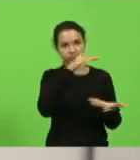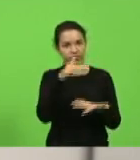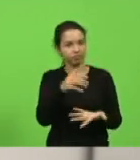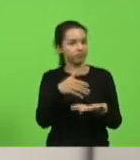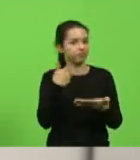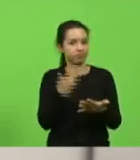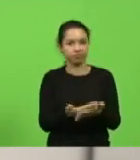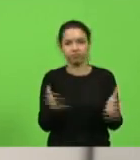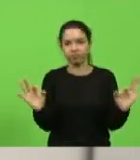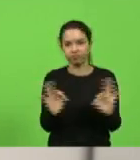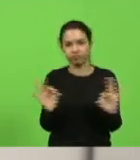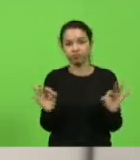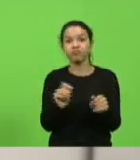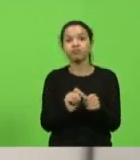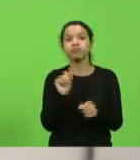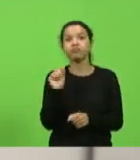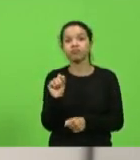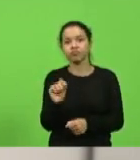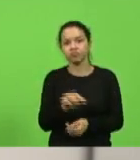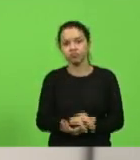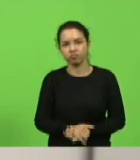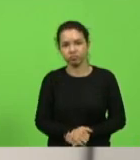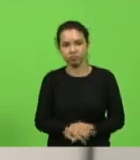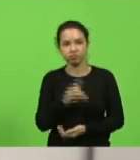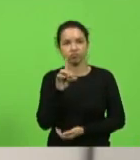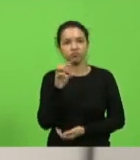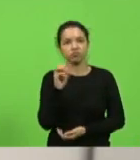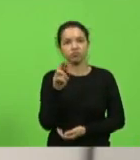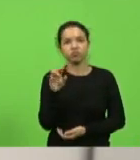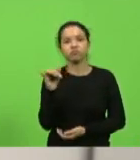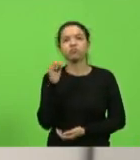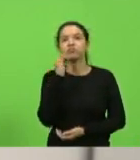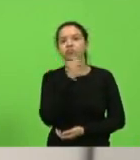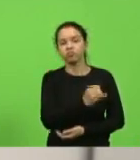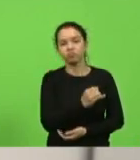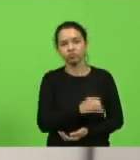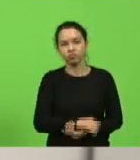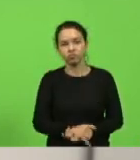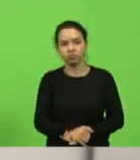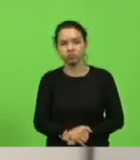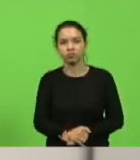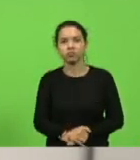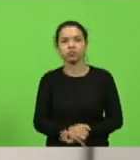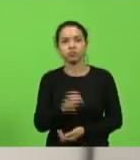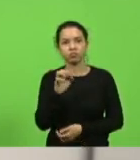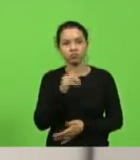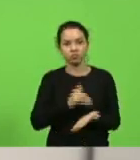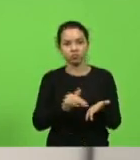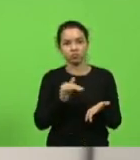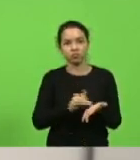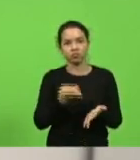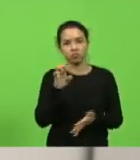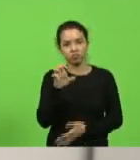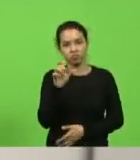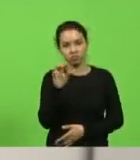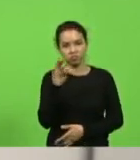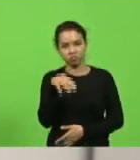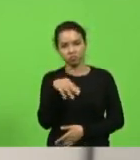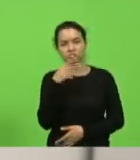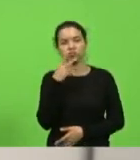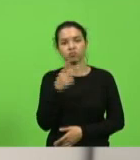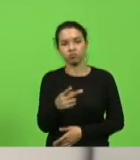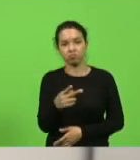fazer?" Na sequência, Douglas Borba afirmou que o secretário Elton disse o seguinte: "Até aqui